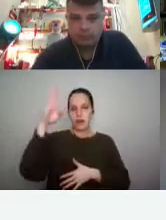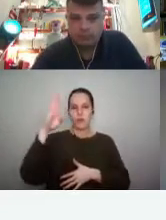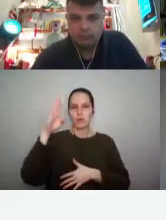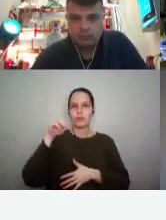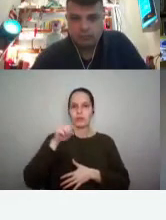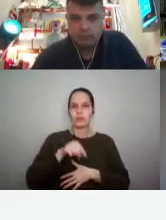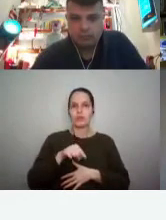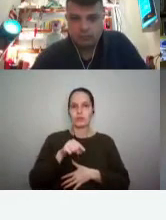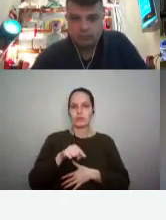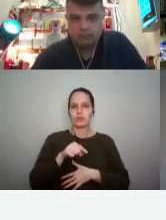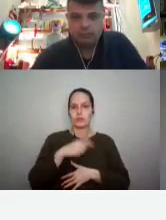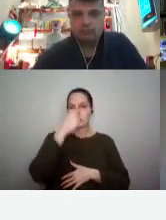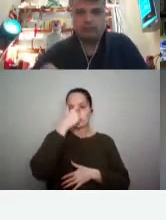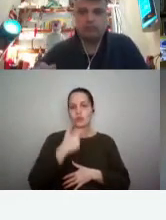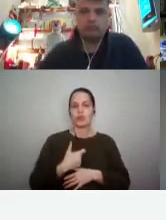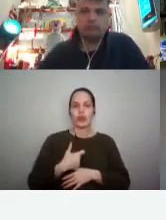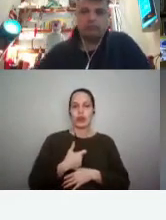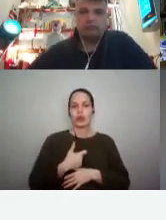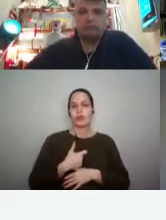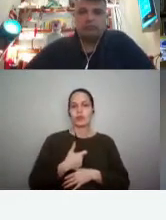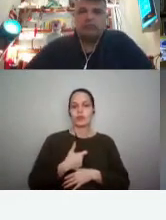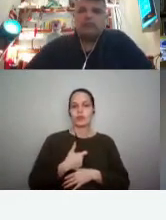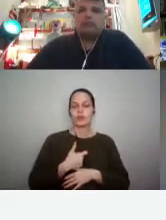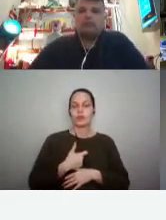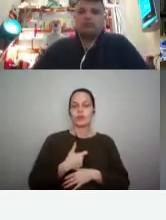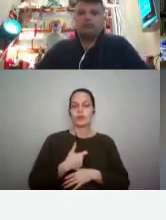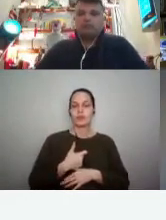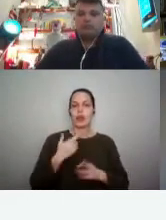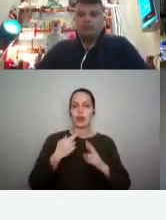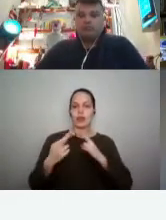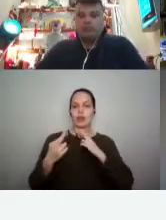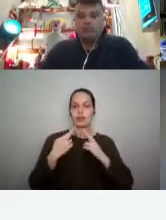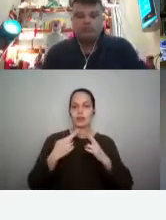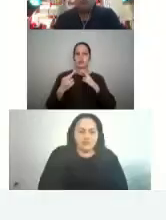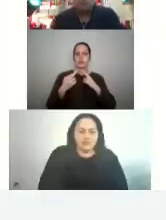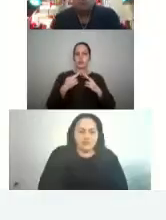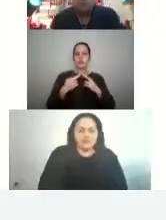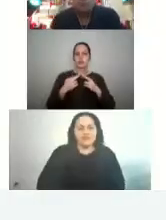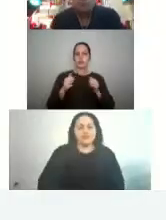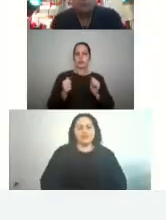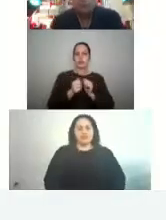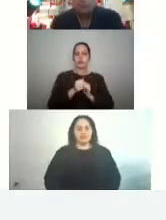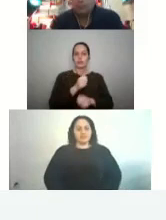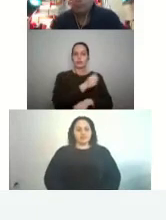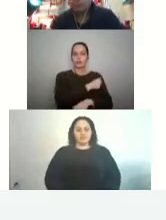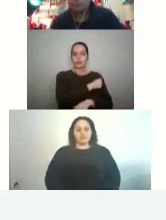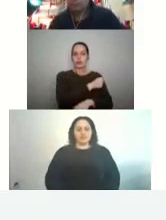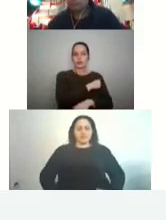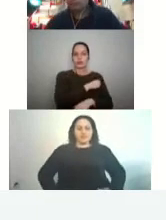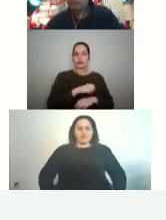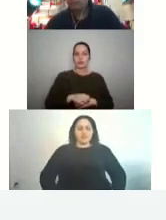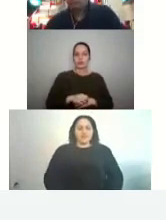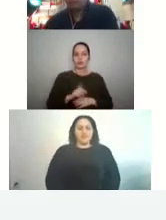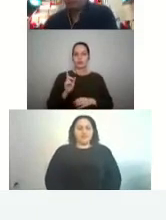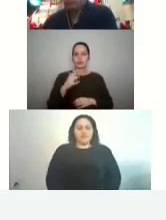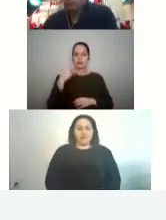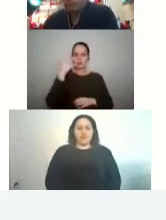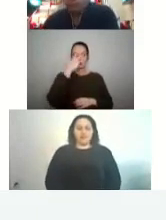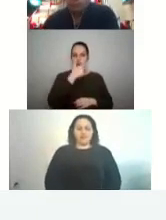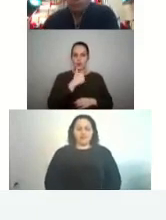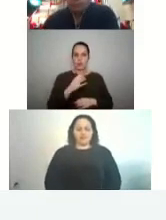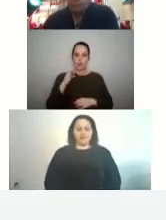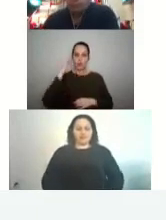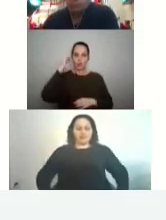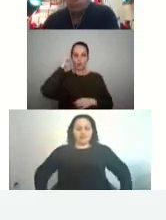né, nessa relação que se estabelece. Então, foi muito bonito te ouvir. Eu